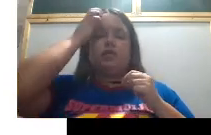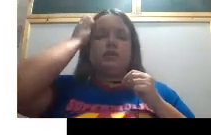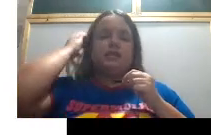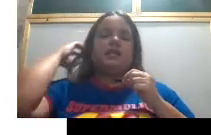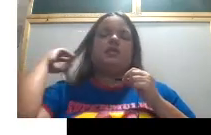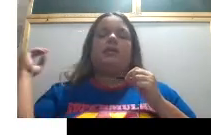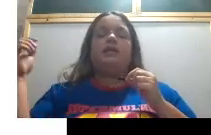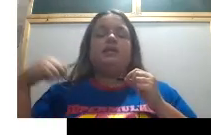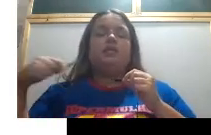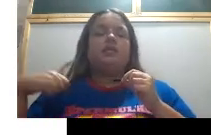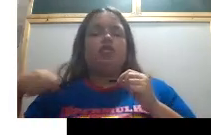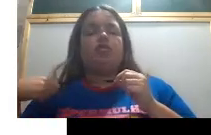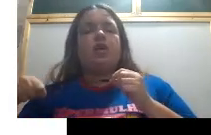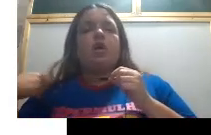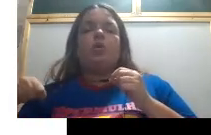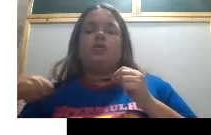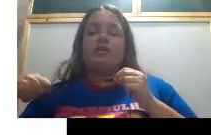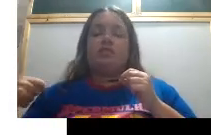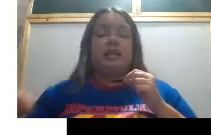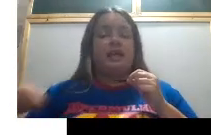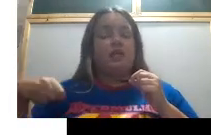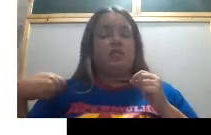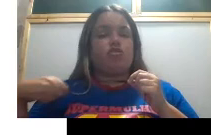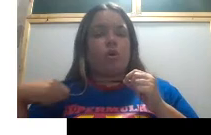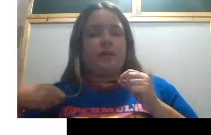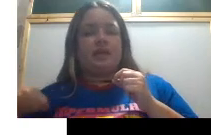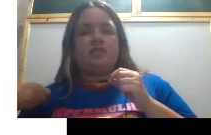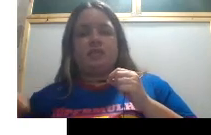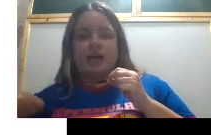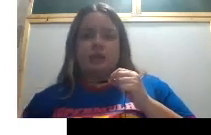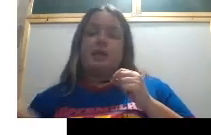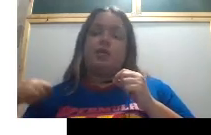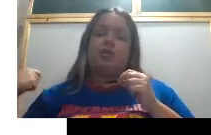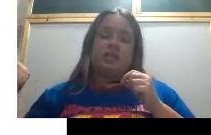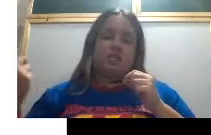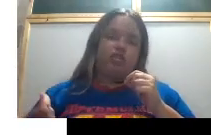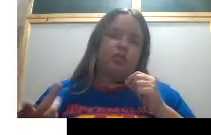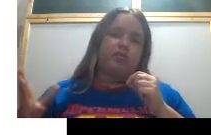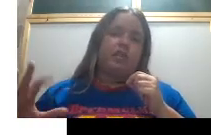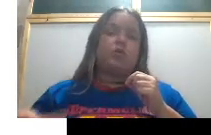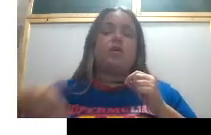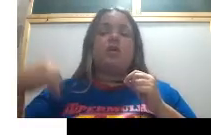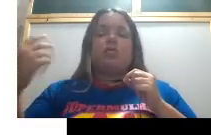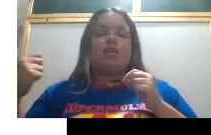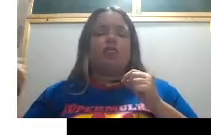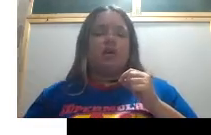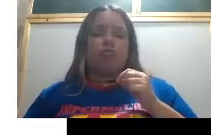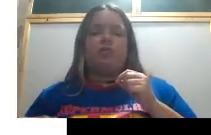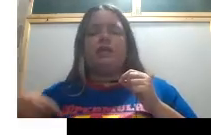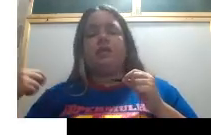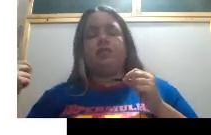bom então vou dar dica novamente né Vocês vão precisar de caderno vocês copiam atividade que quando vocês assistirem ao filho